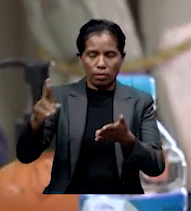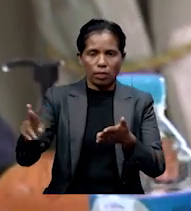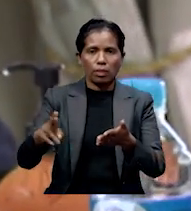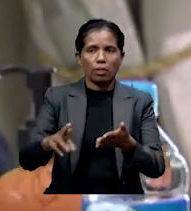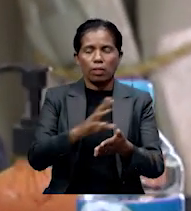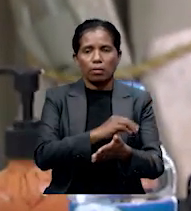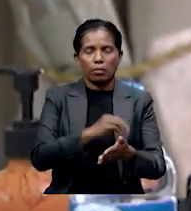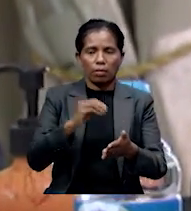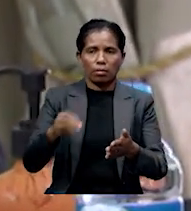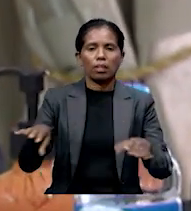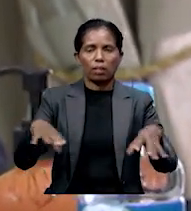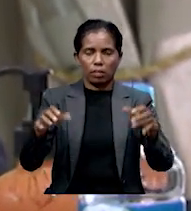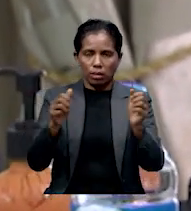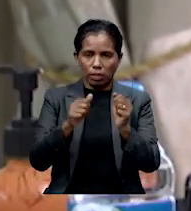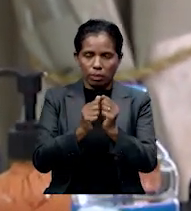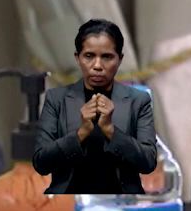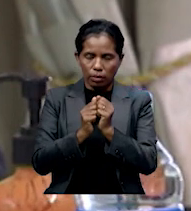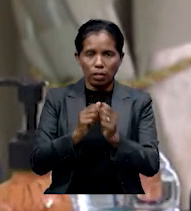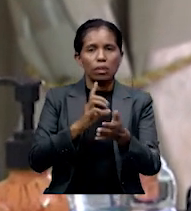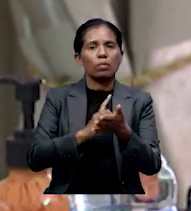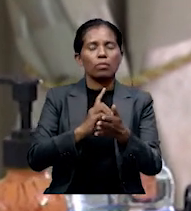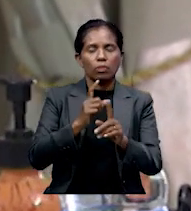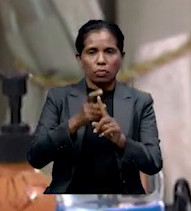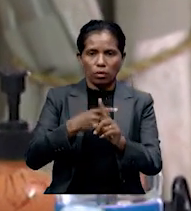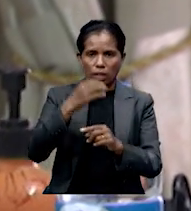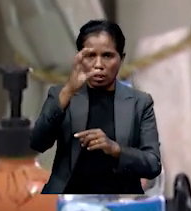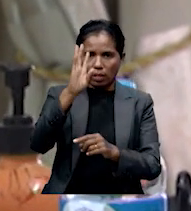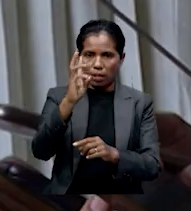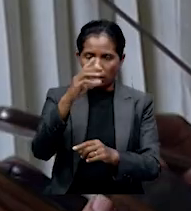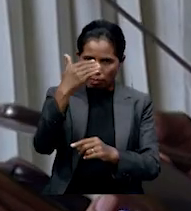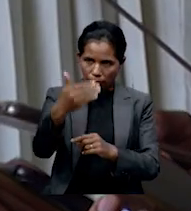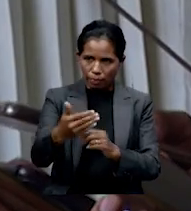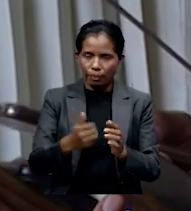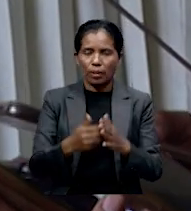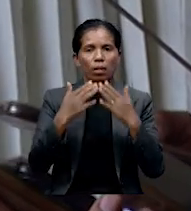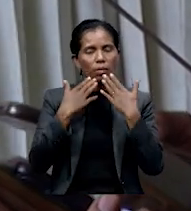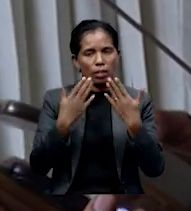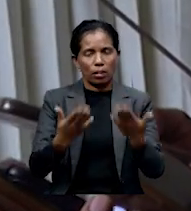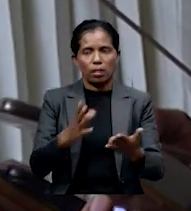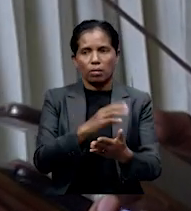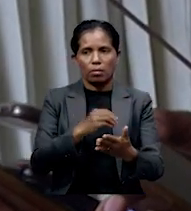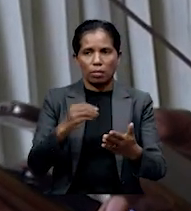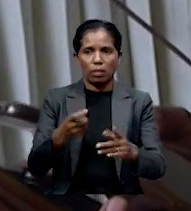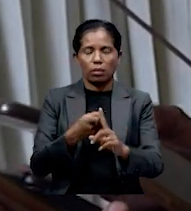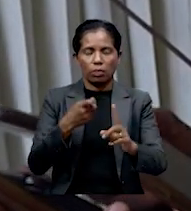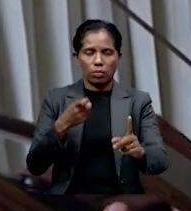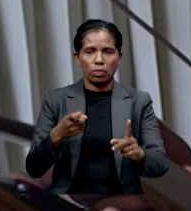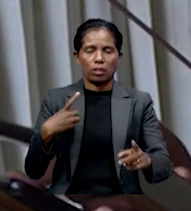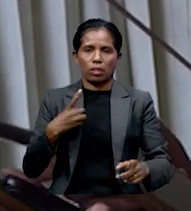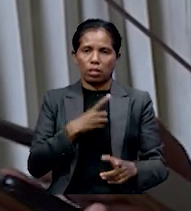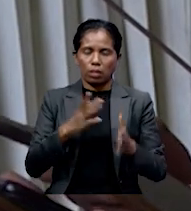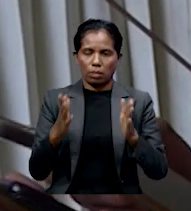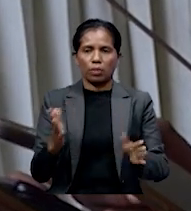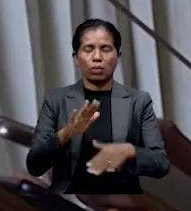para acordo compacto e a fulangnen mai. Agradeço a apreciação de bem Macas, o seu distinto deputado Cira,